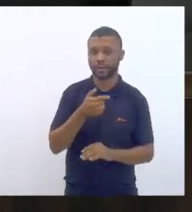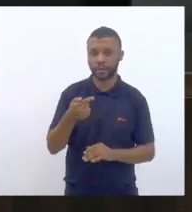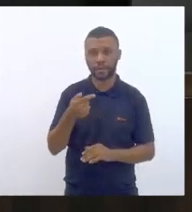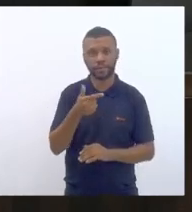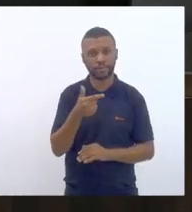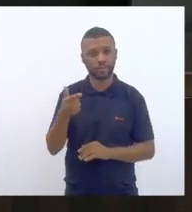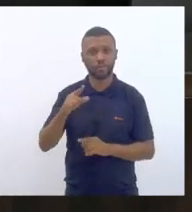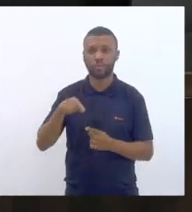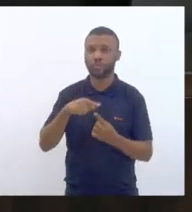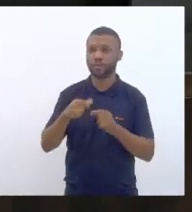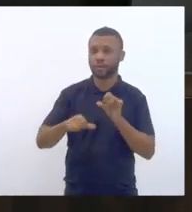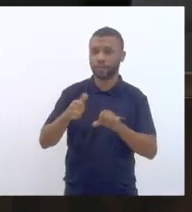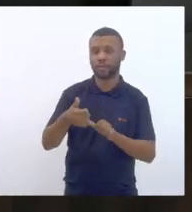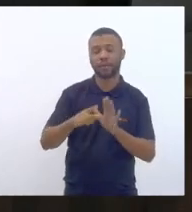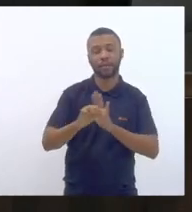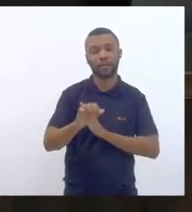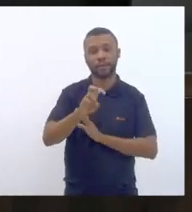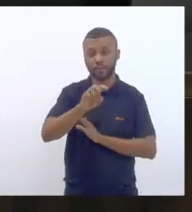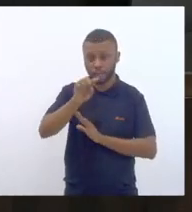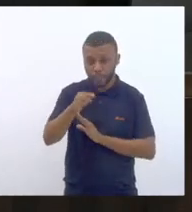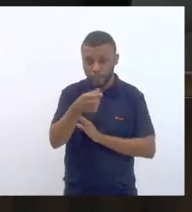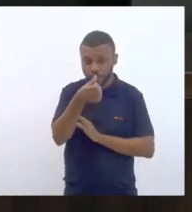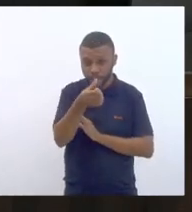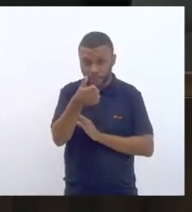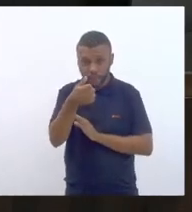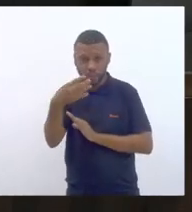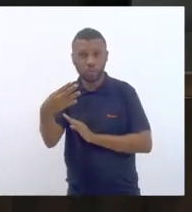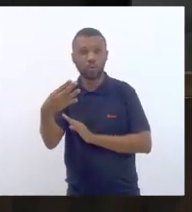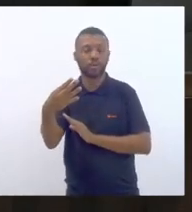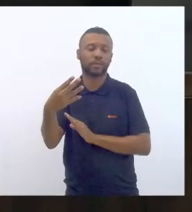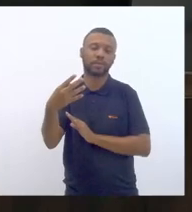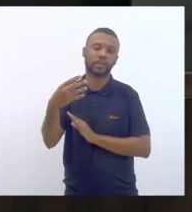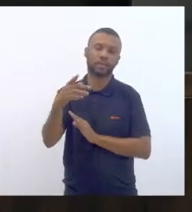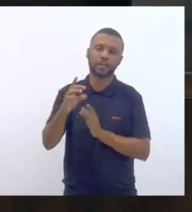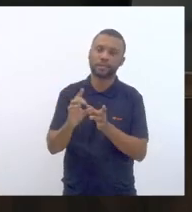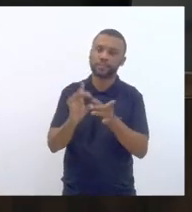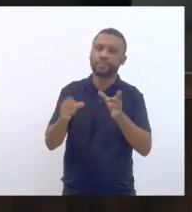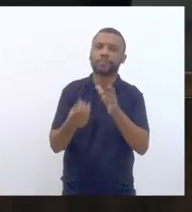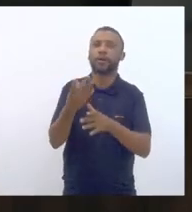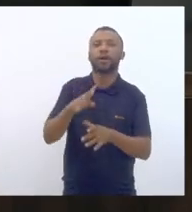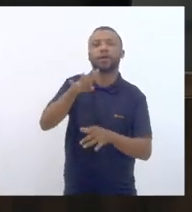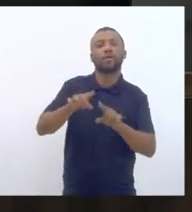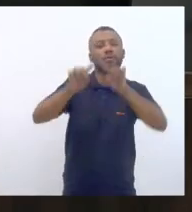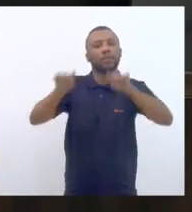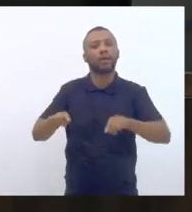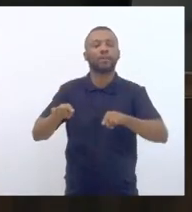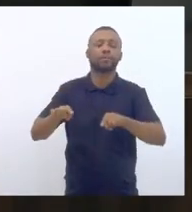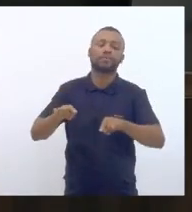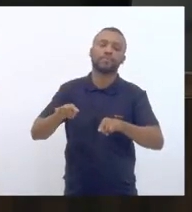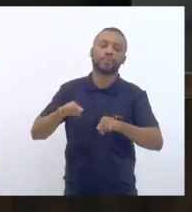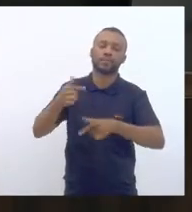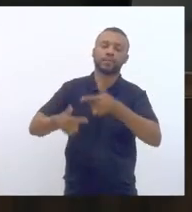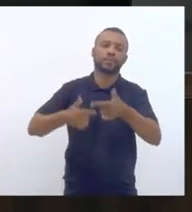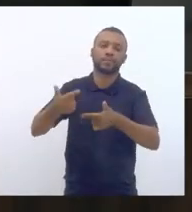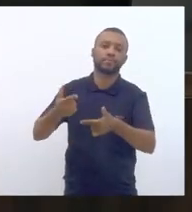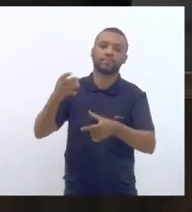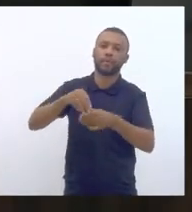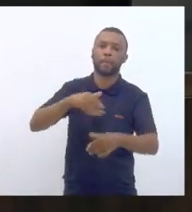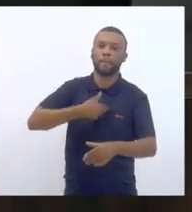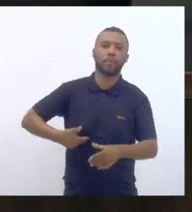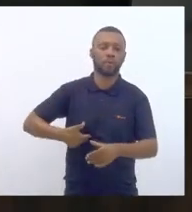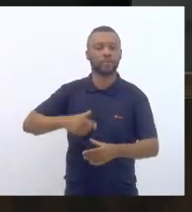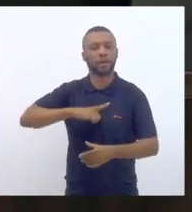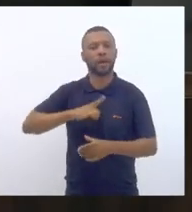a lei 6.114, de 19 de dezembro de 11, que dispõe sobre a criação da carreira de executivo público no âmbito do Estado do Rio de Janeiro, estabelece